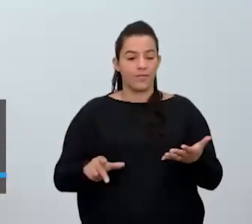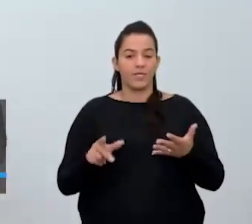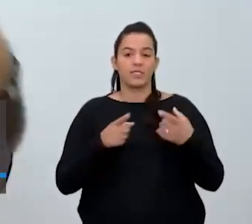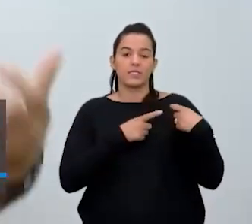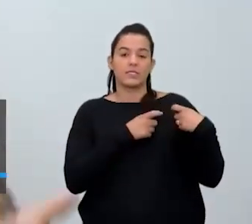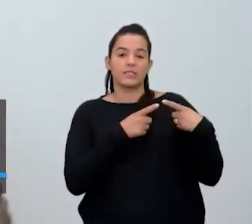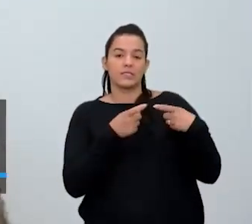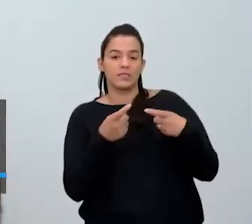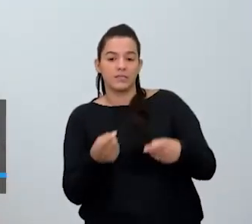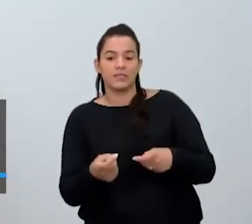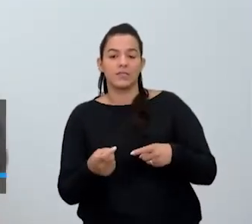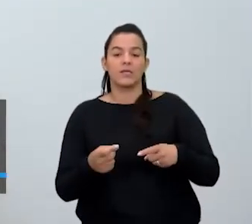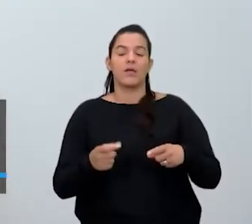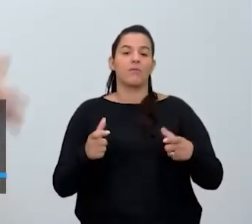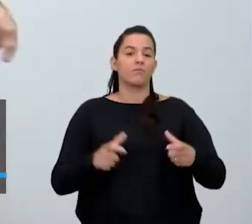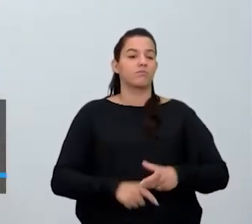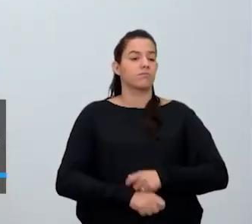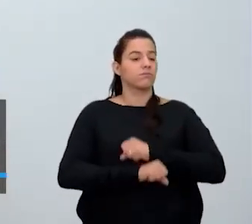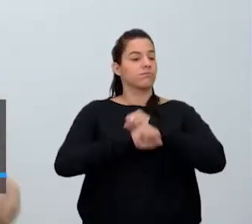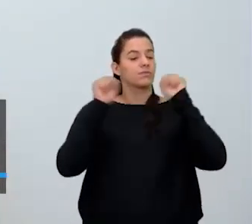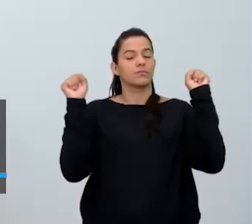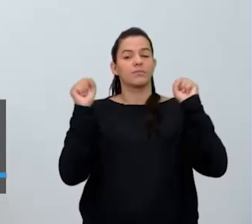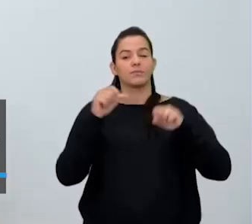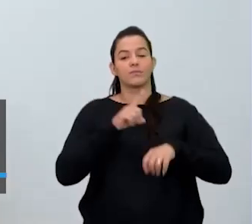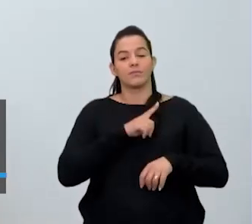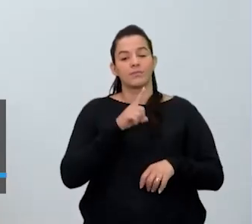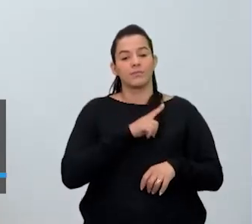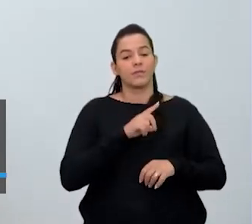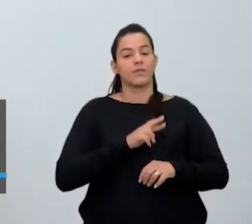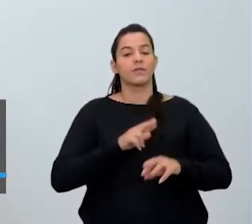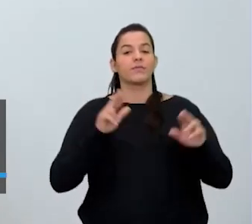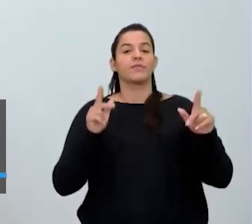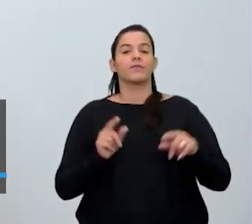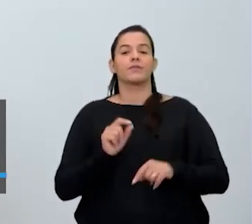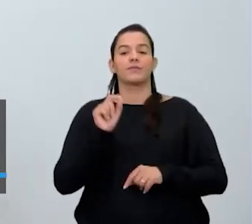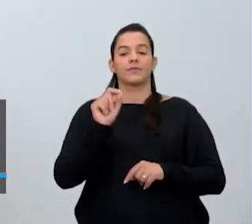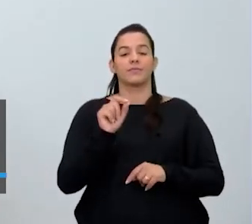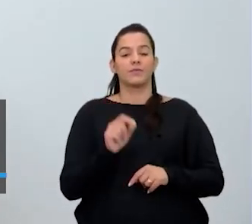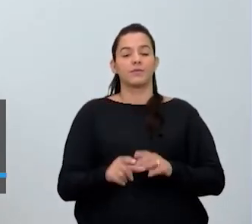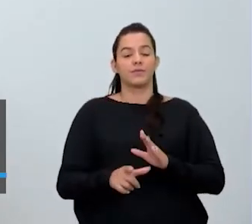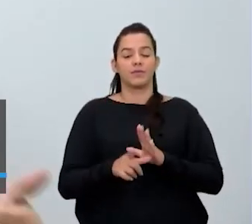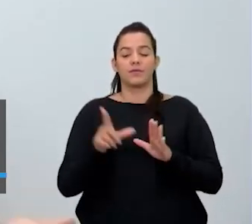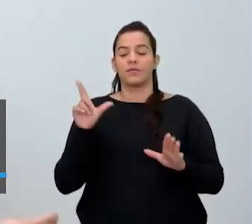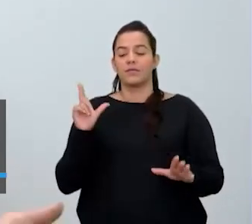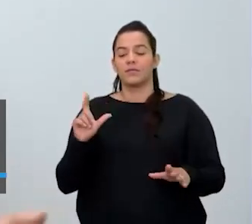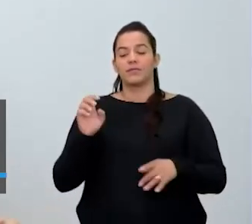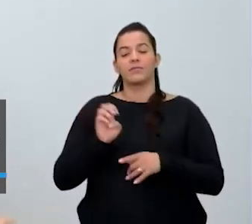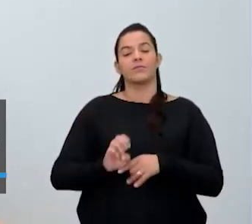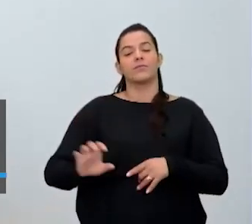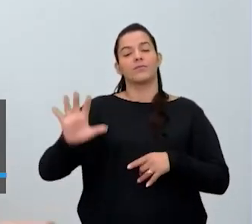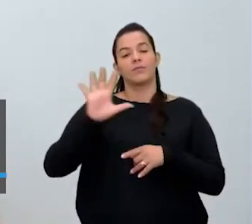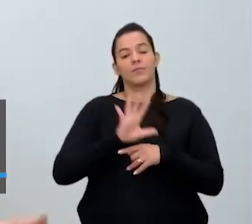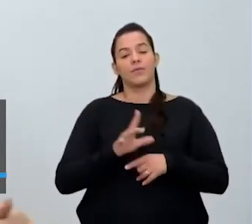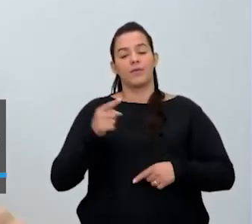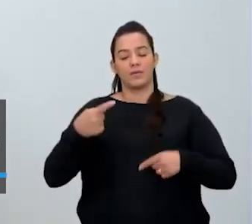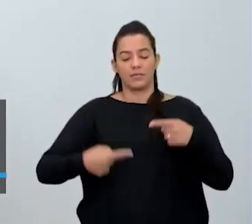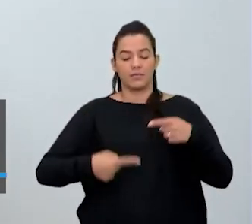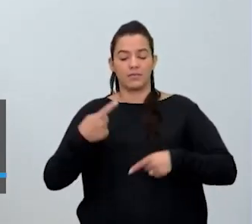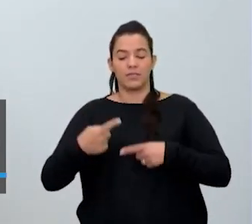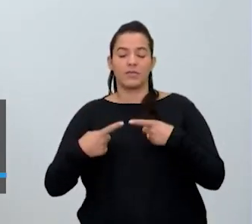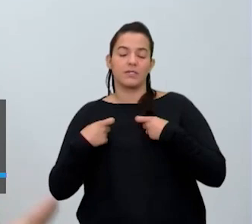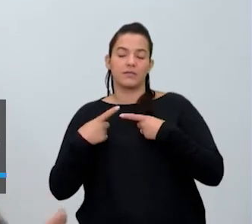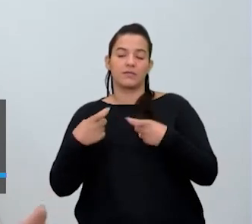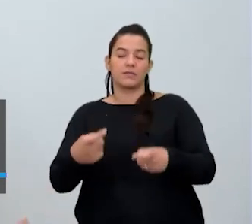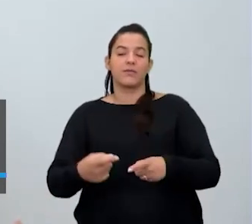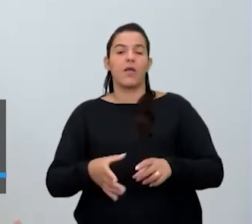acabaram explodindo, aflorando. Só que a diferença, né, Mafê, é que antes dos europeus, essas guerras civis eram travadas